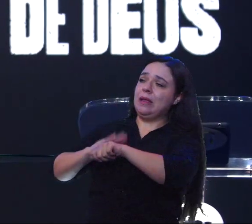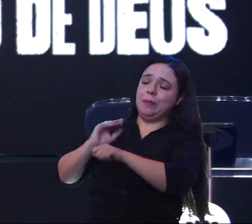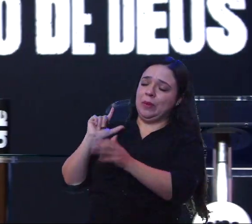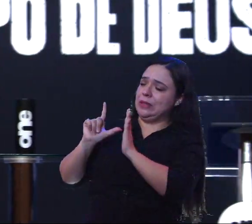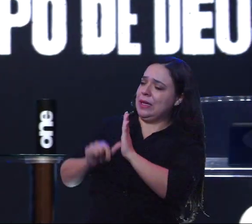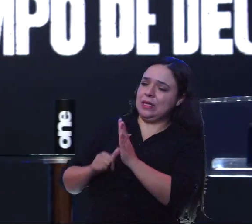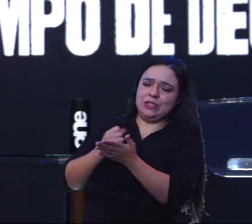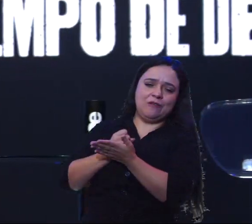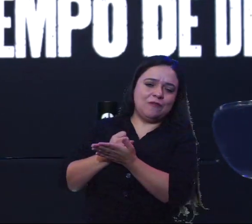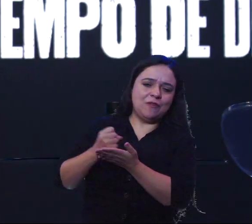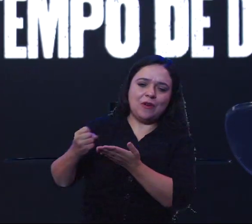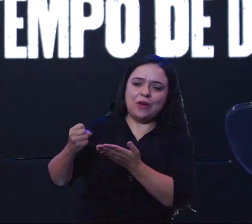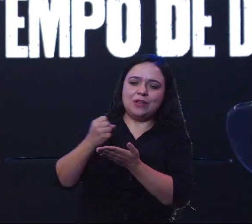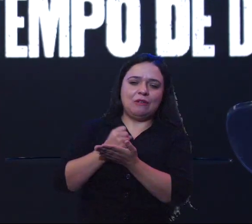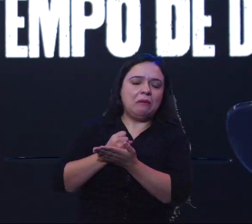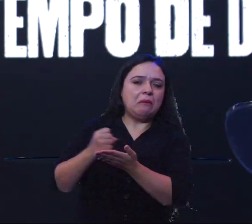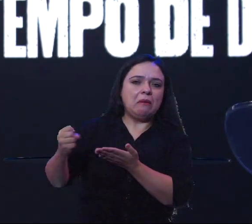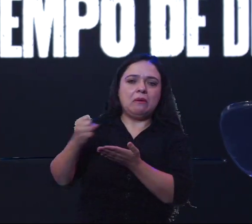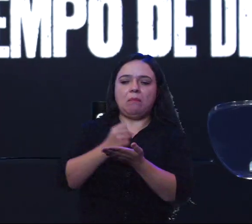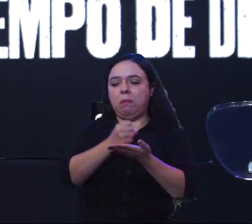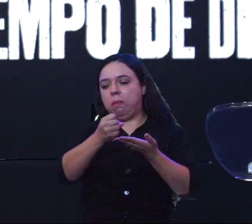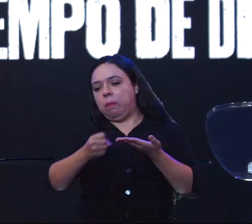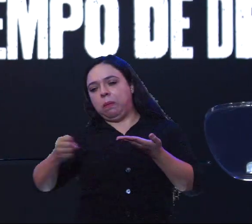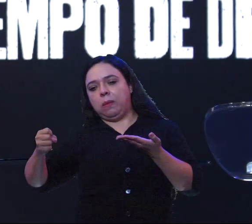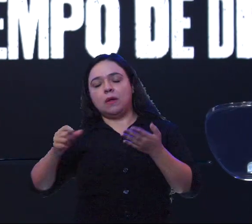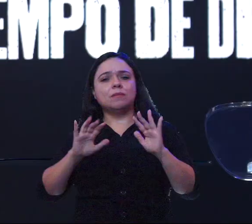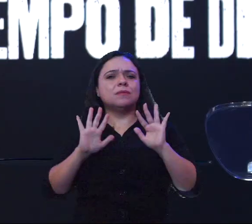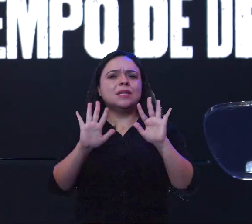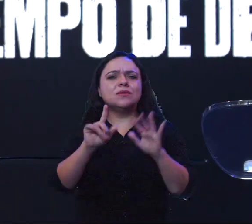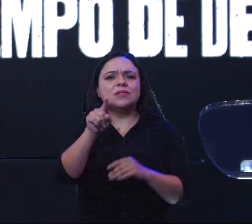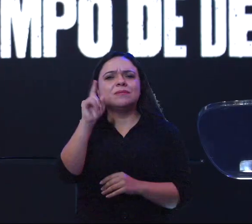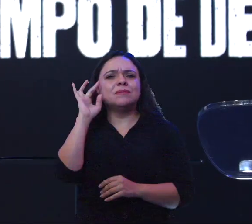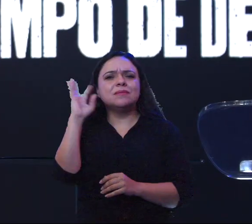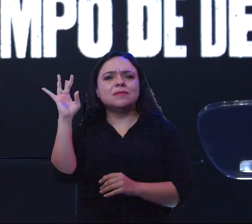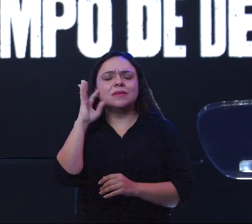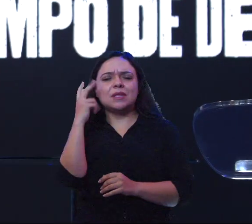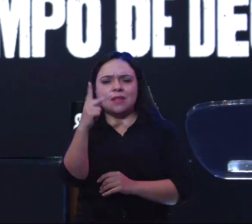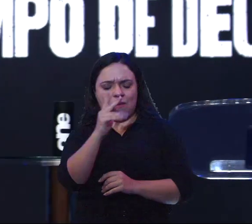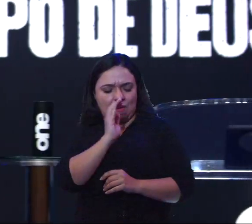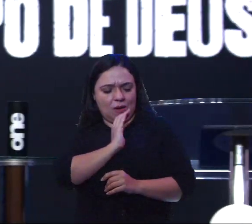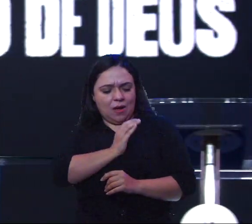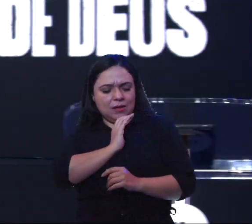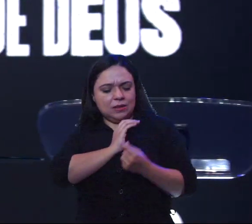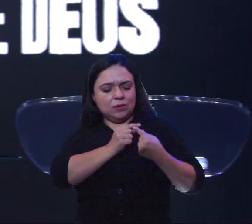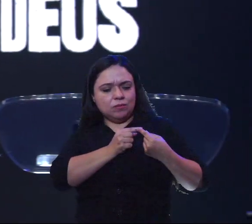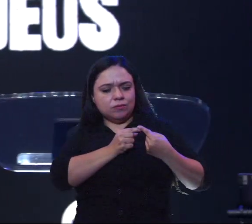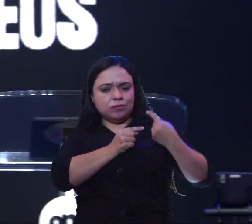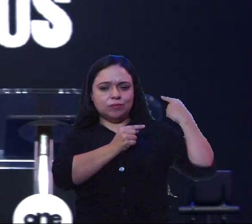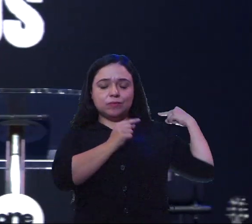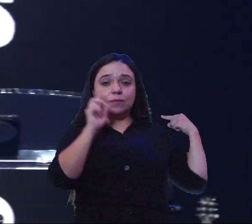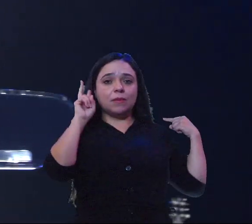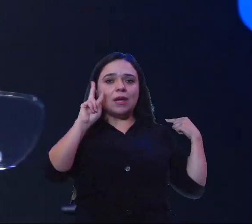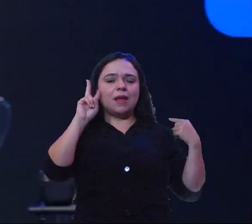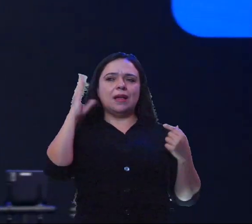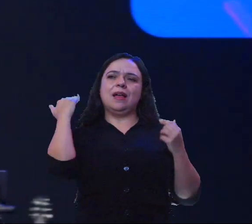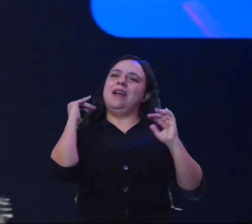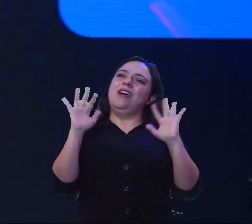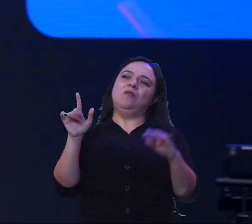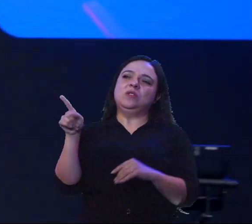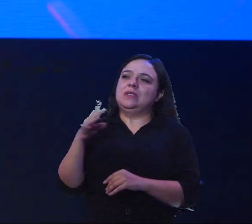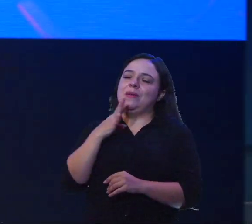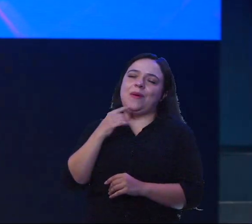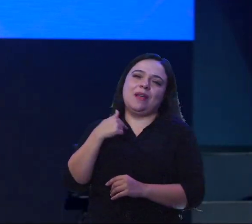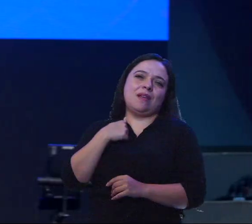tarde demais. E talvez hoje, ouvindo essa mensagem, meus sonhos, daquilo que Deus foi colocando no teu coração no passado, o teu pensamento é esse, pastor, é que você não sabe a minha